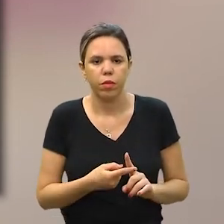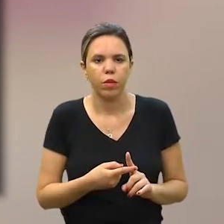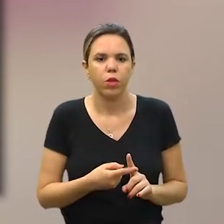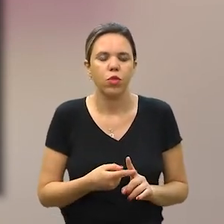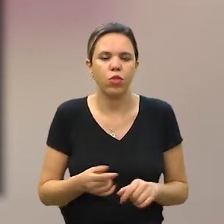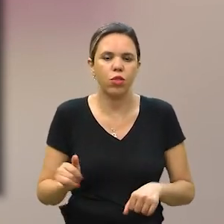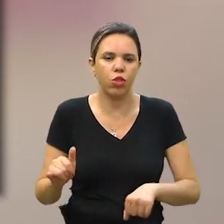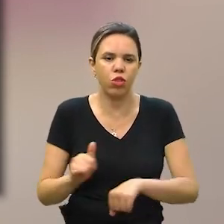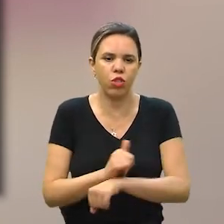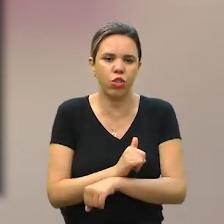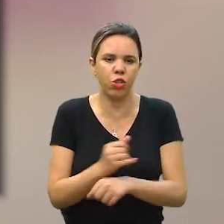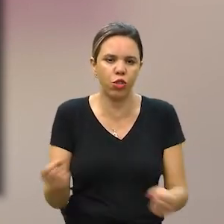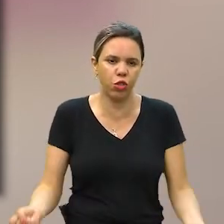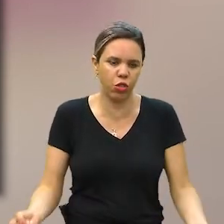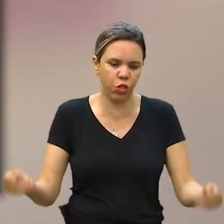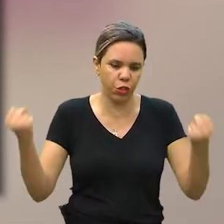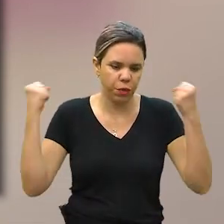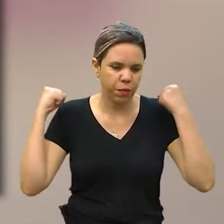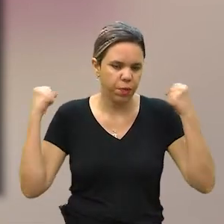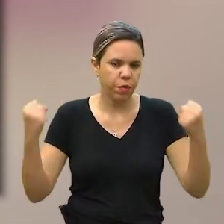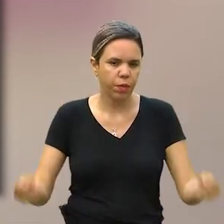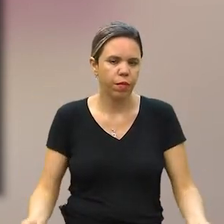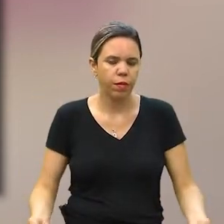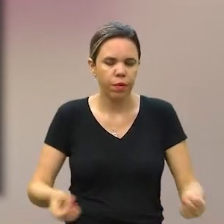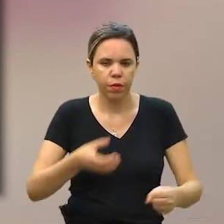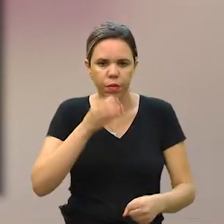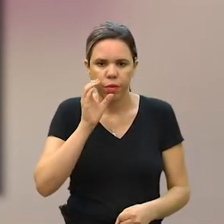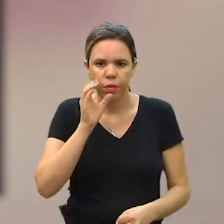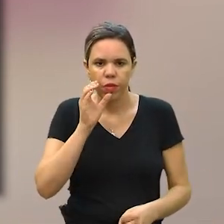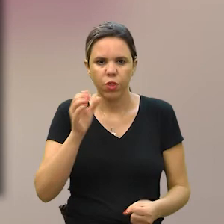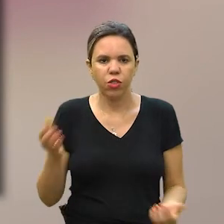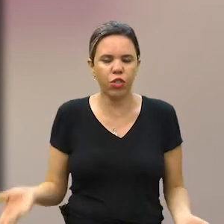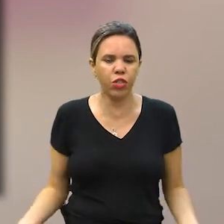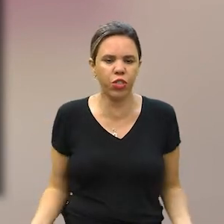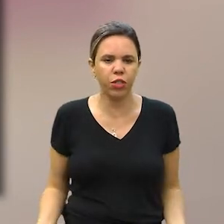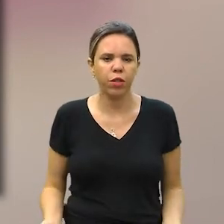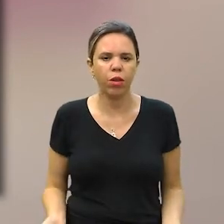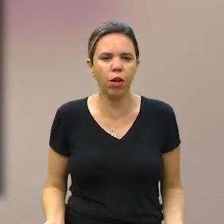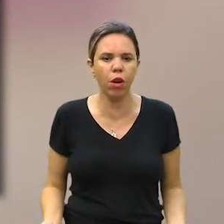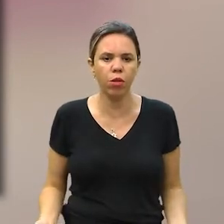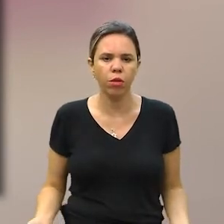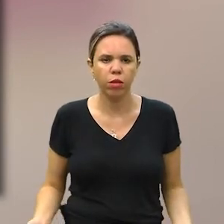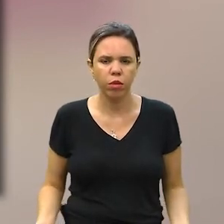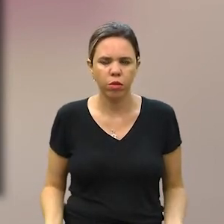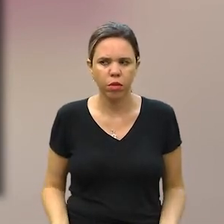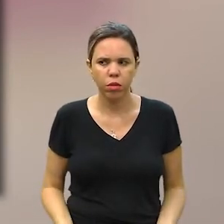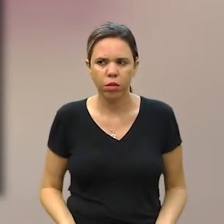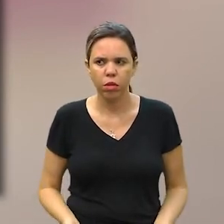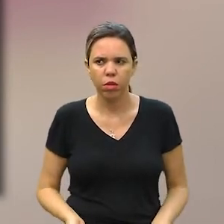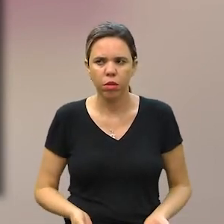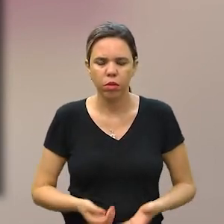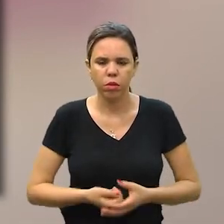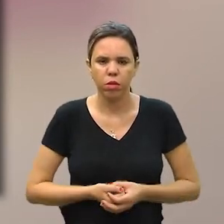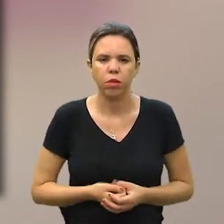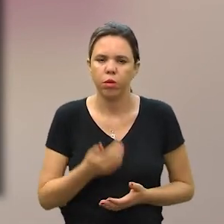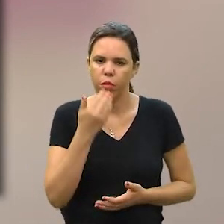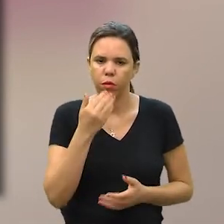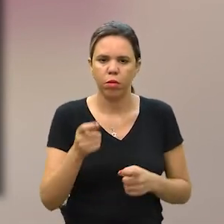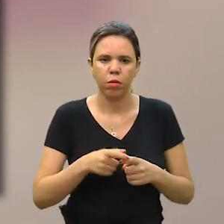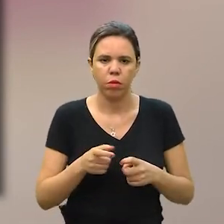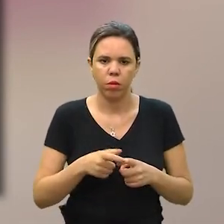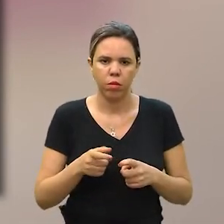seu peso e manter a atividade física e hidratação. E, numa primeira consulta pré-natal, peça para o seu